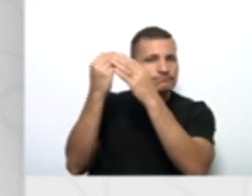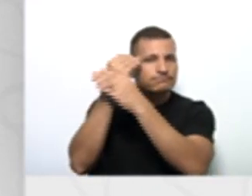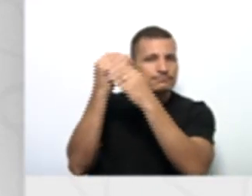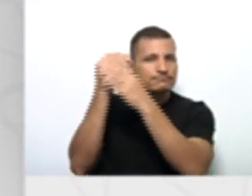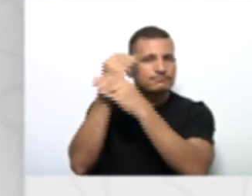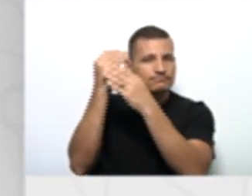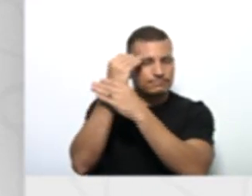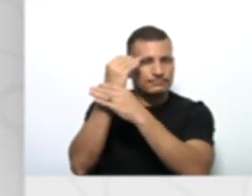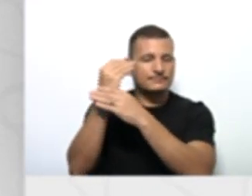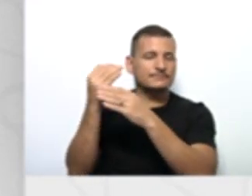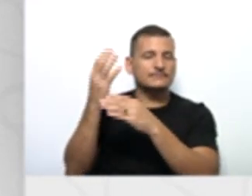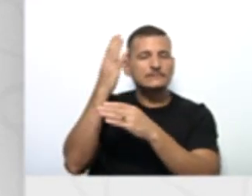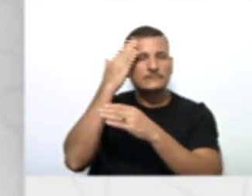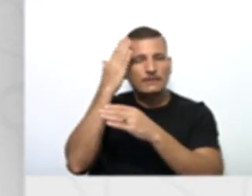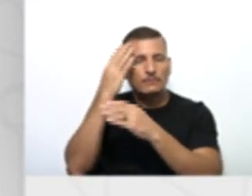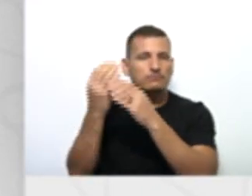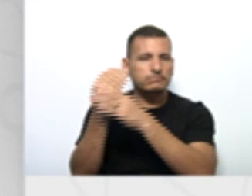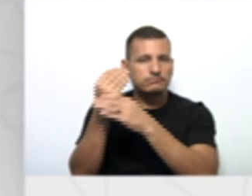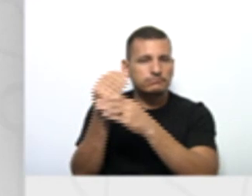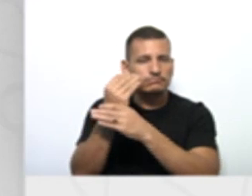ele é mais...